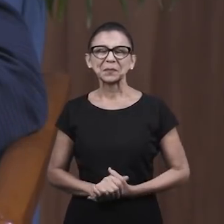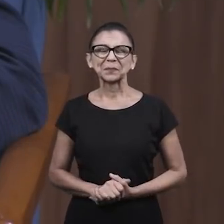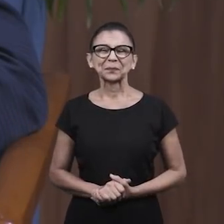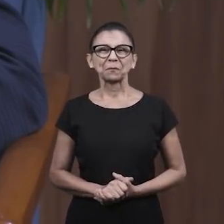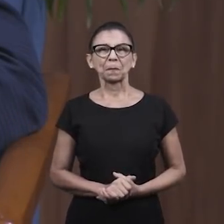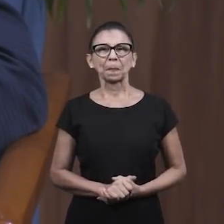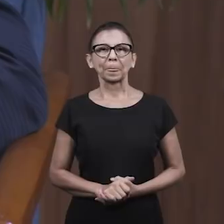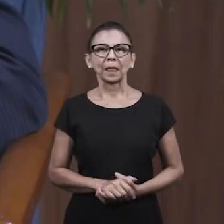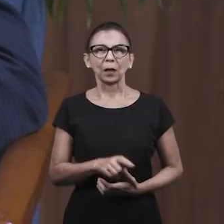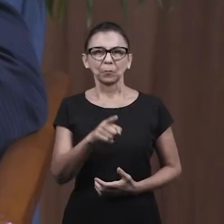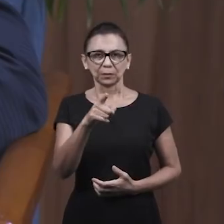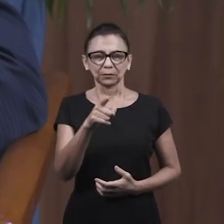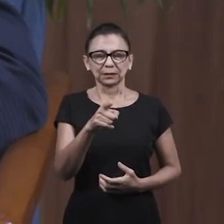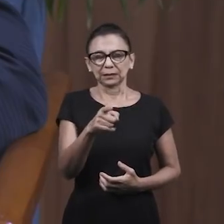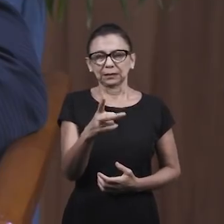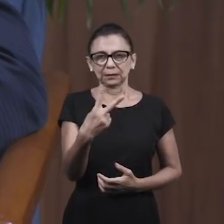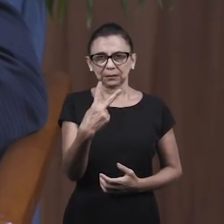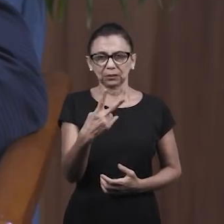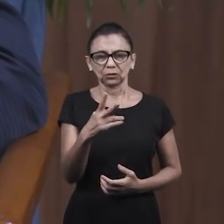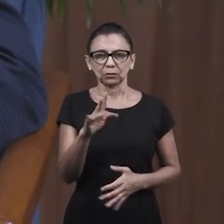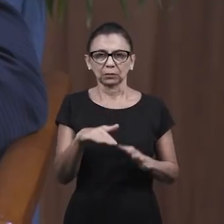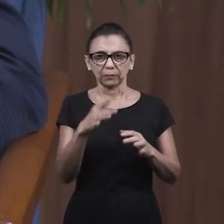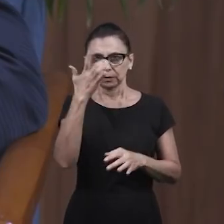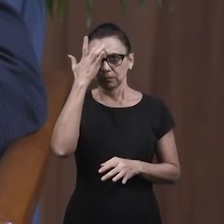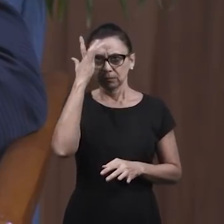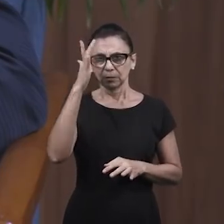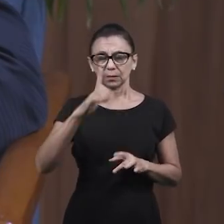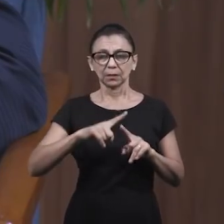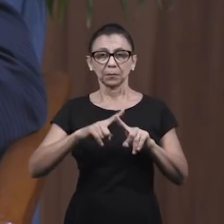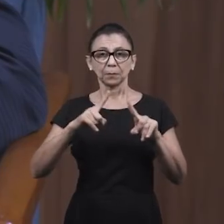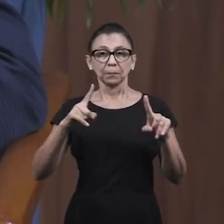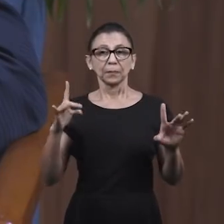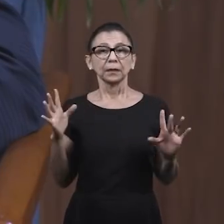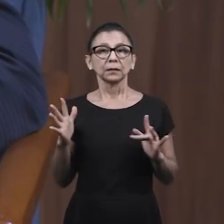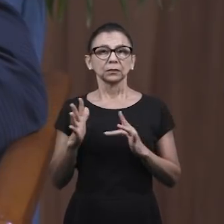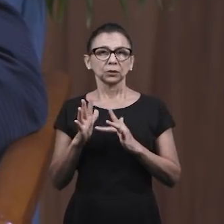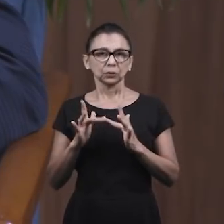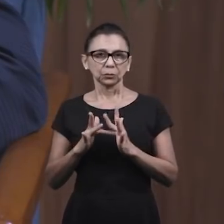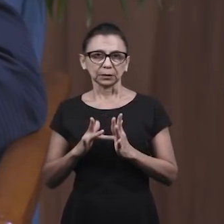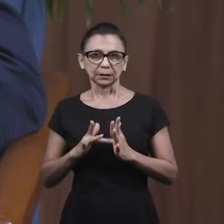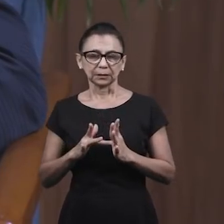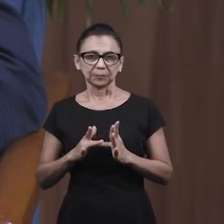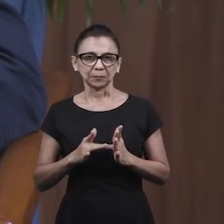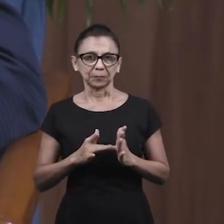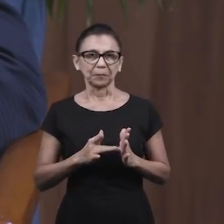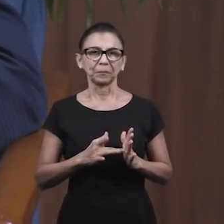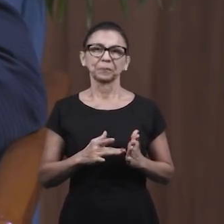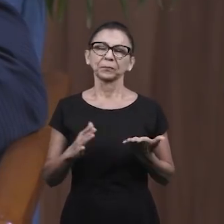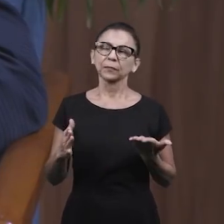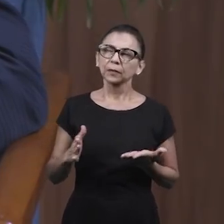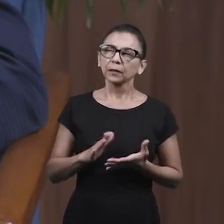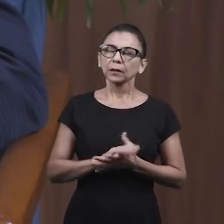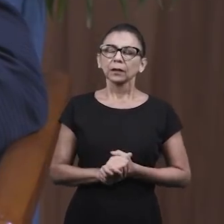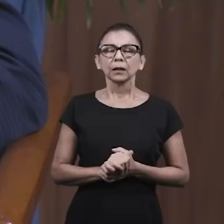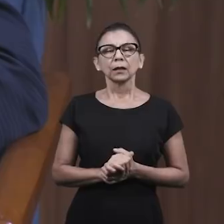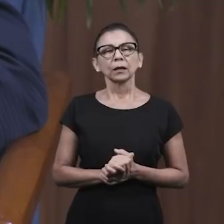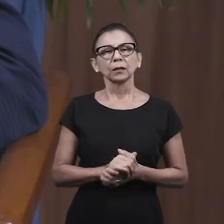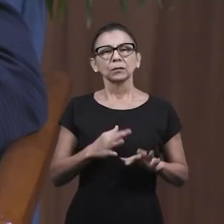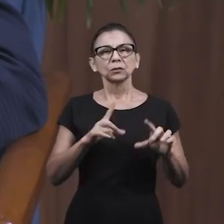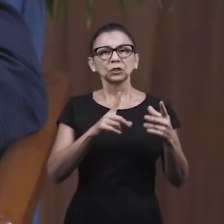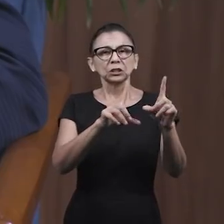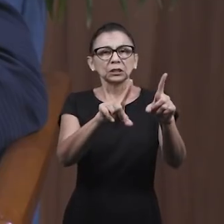né? Então, Jesus estava ali ao lado deles, mas os discípulos ainda não